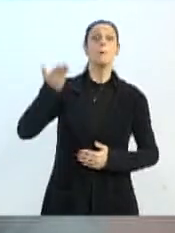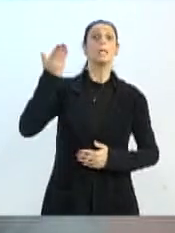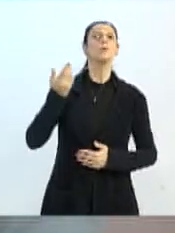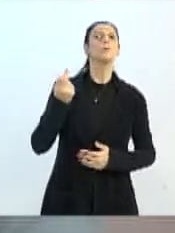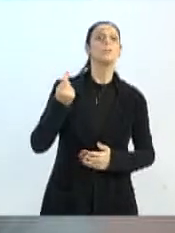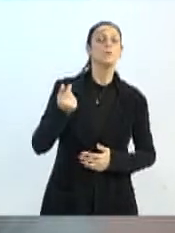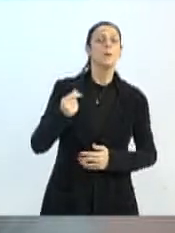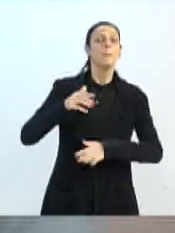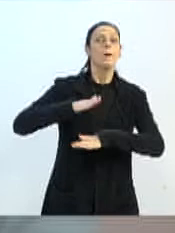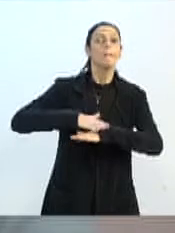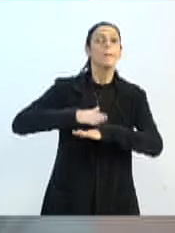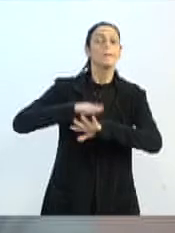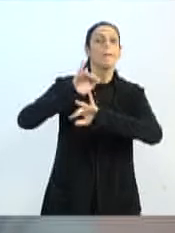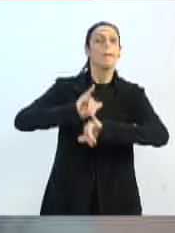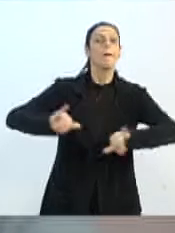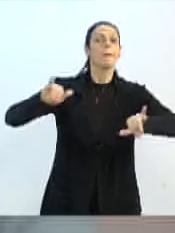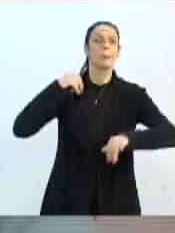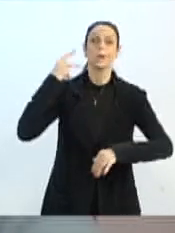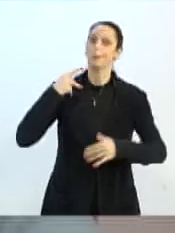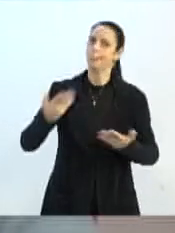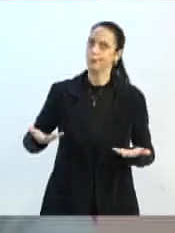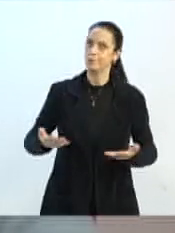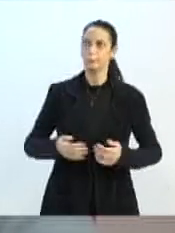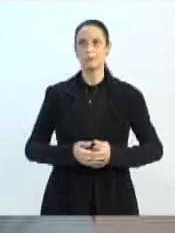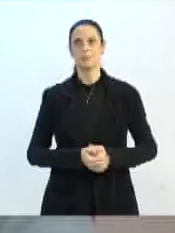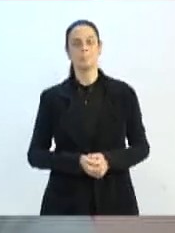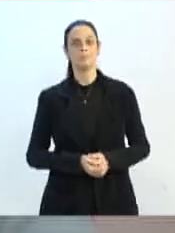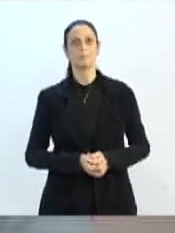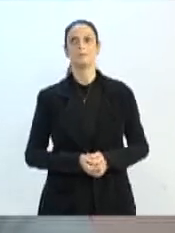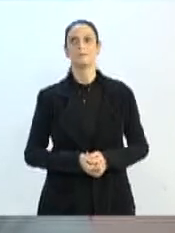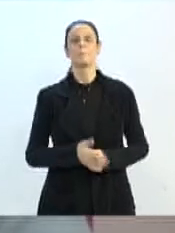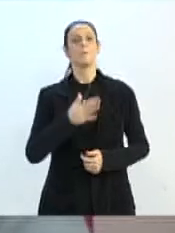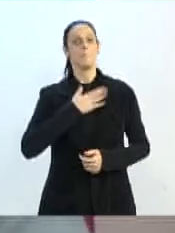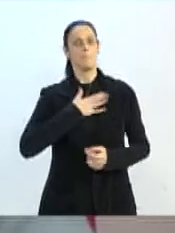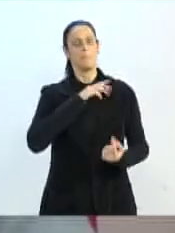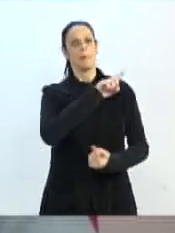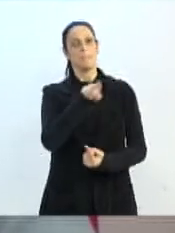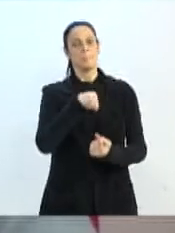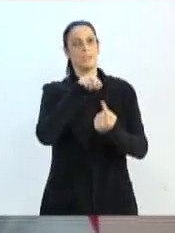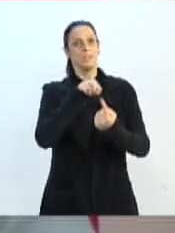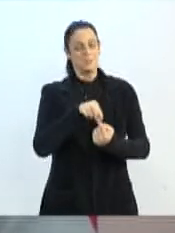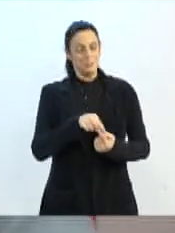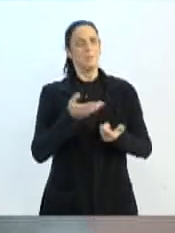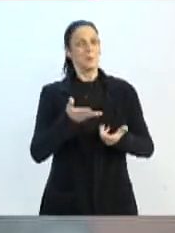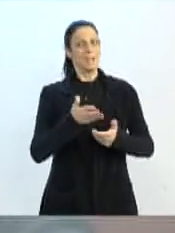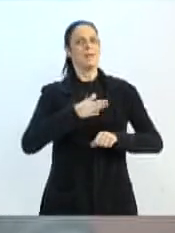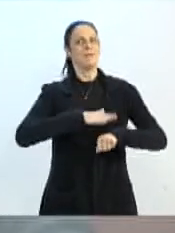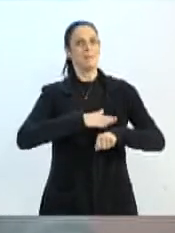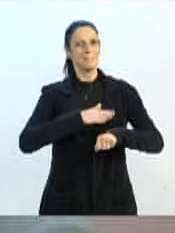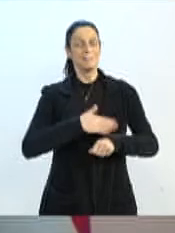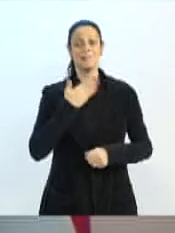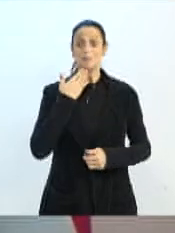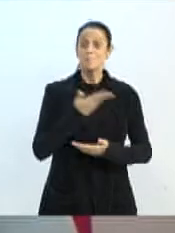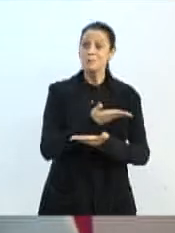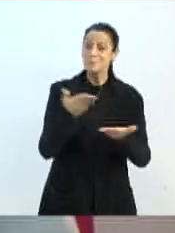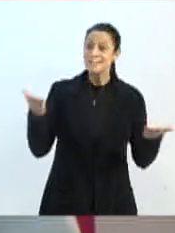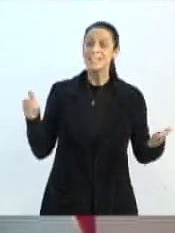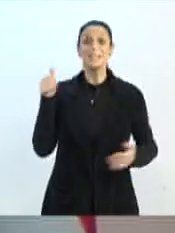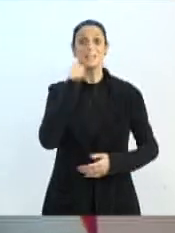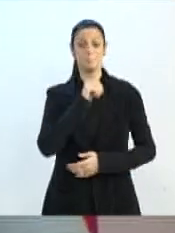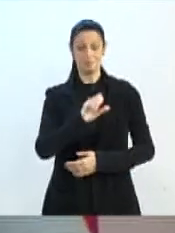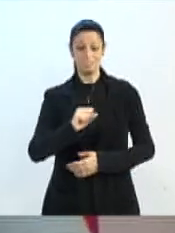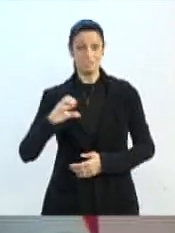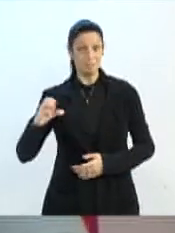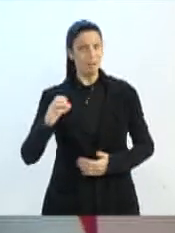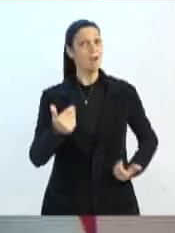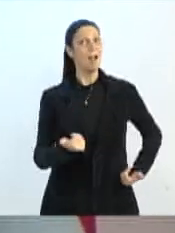eleitoral. E mais uma missão que eu quero aí cumprir e contar com o apoio das nossas mulheres de Santa Catarina